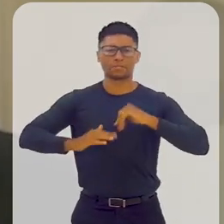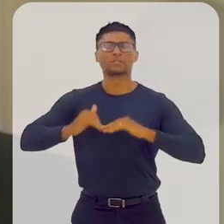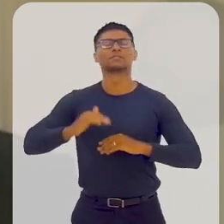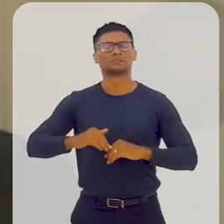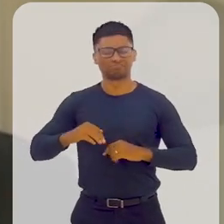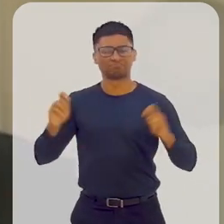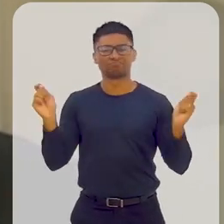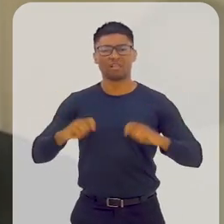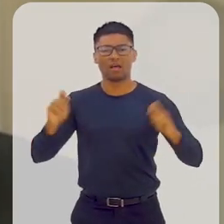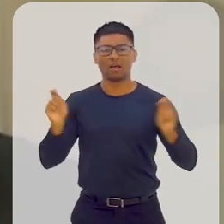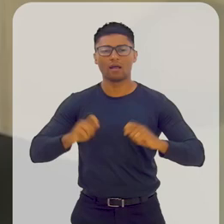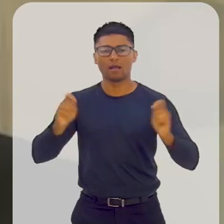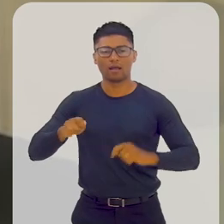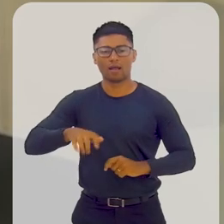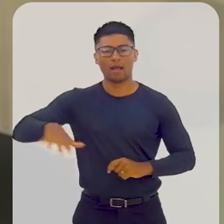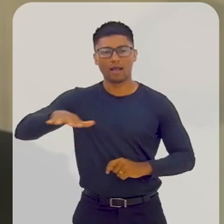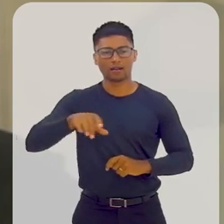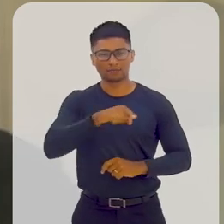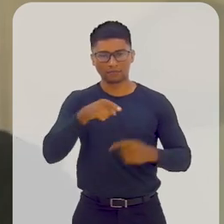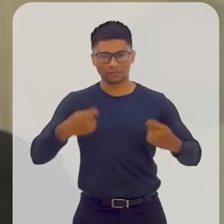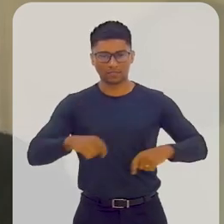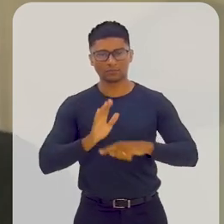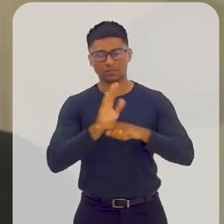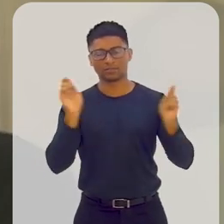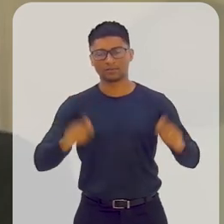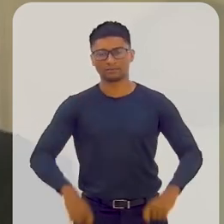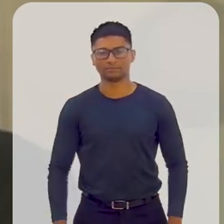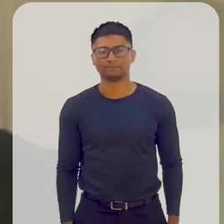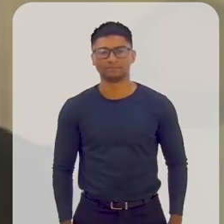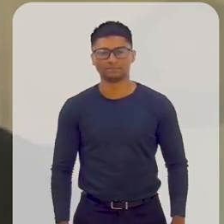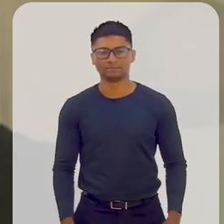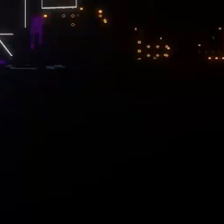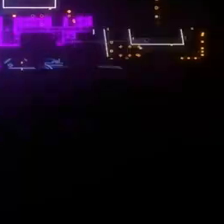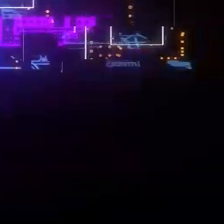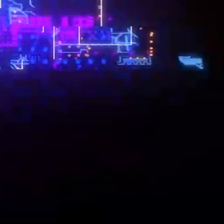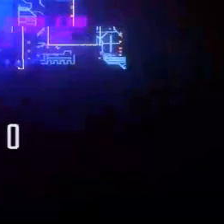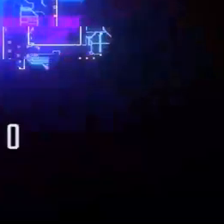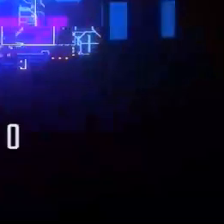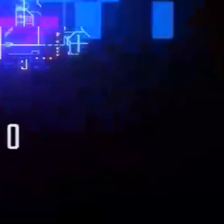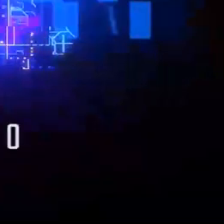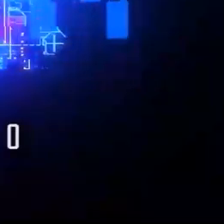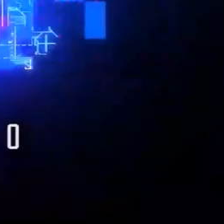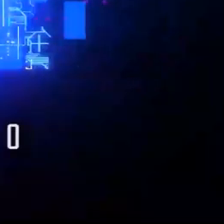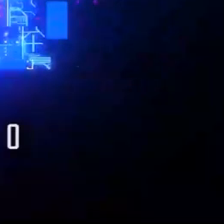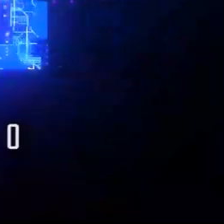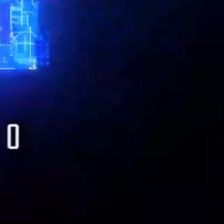como volto a falar, extremamente capacitadas em cada área que vocês precisarem.